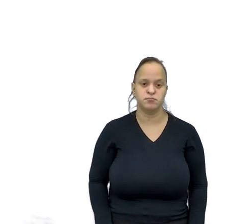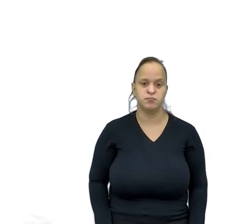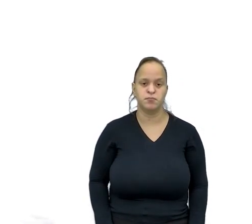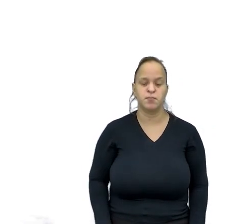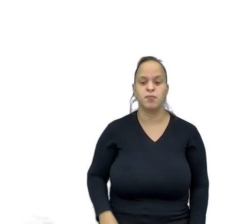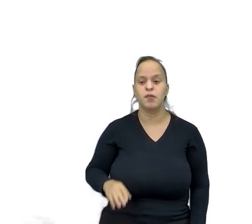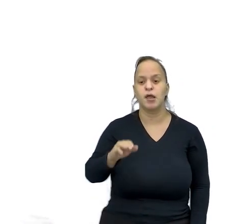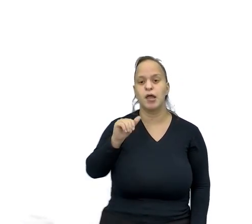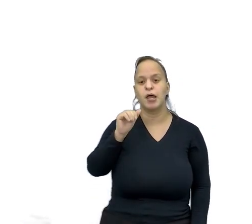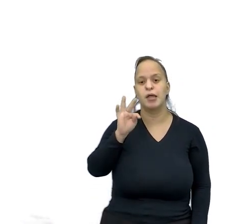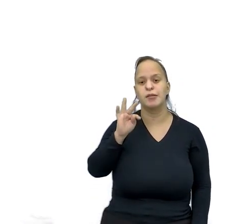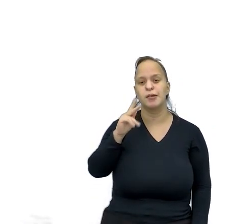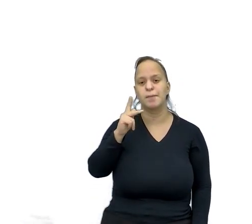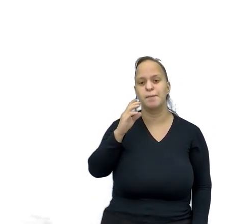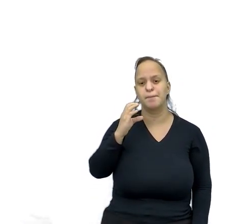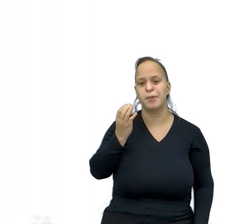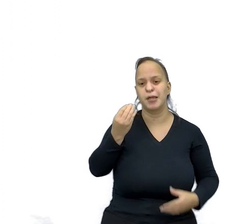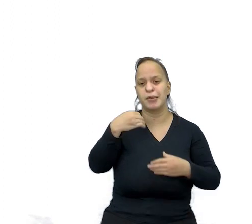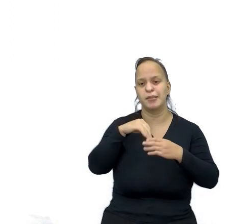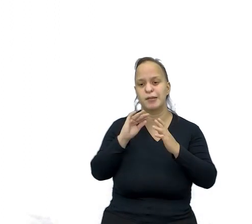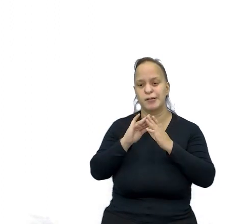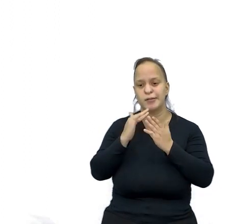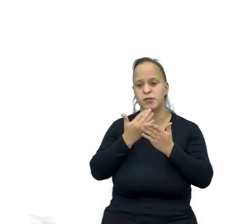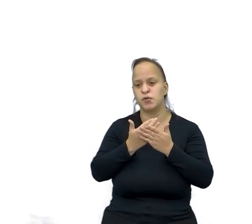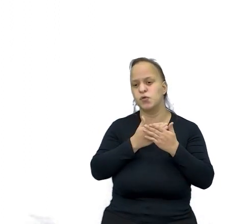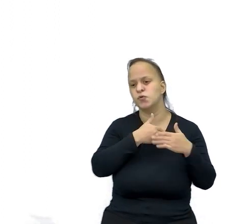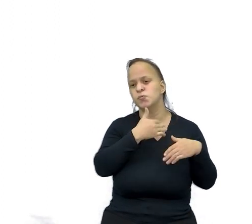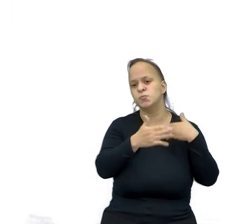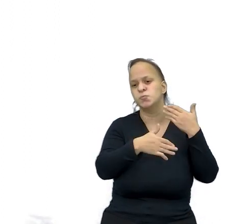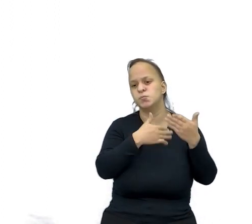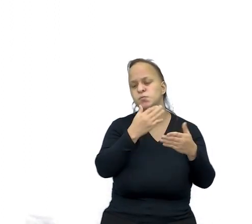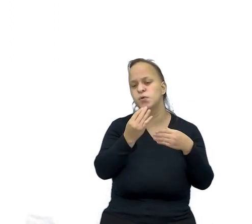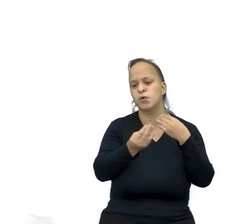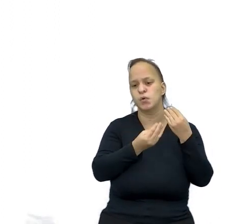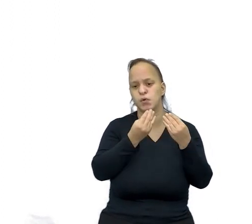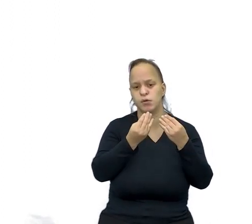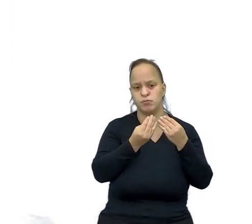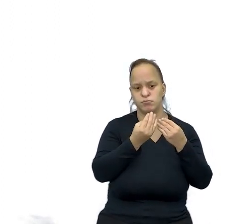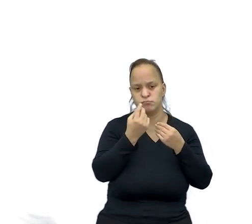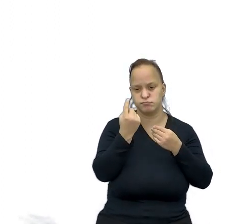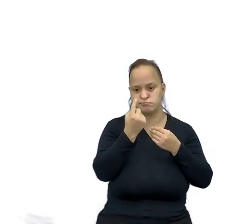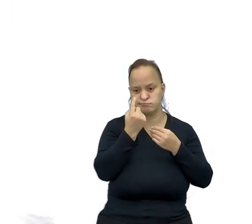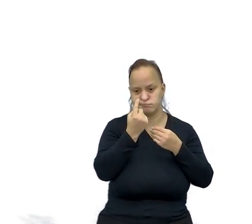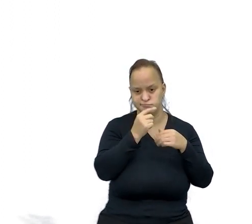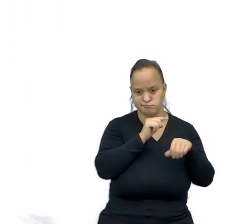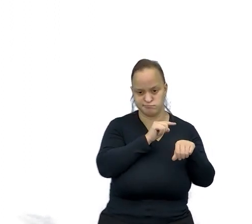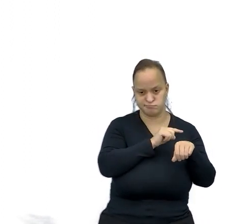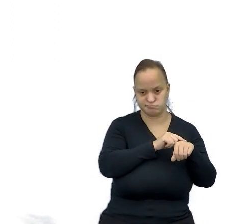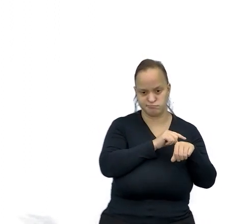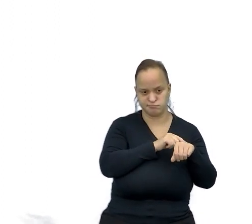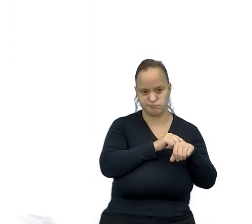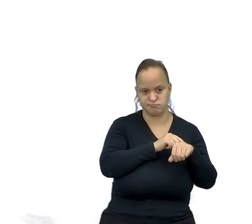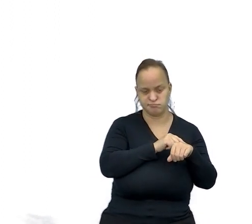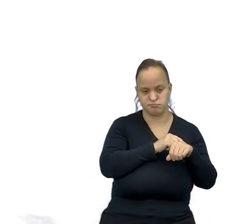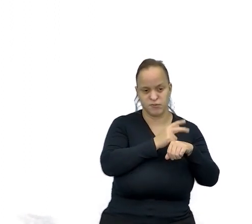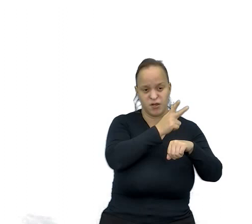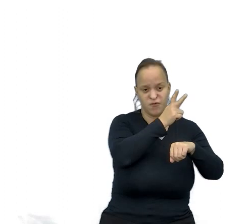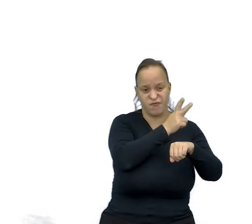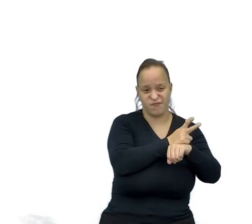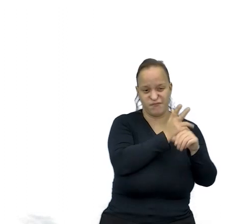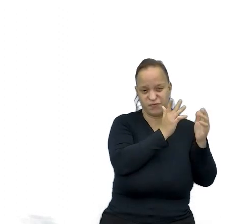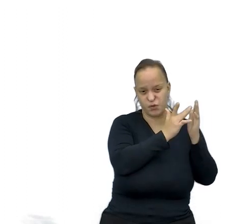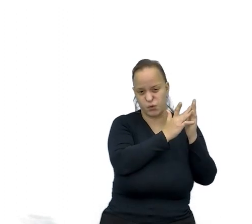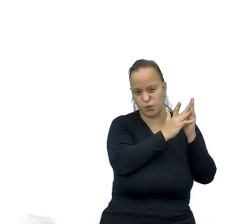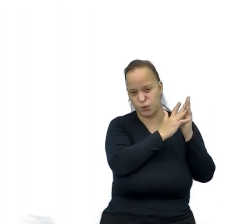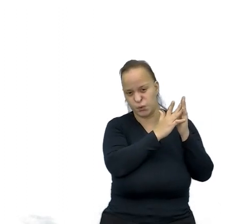Então, os desdobramentos para a TPC da escola. Primeiro momento, então, após assistir os vídeos da formação de etapa e